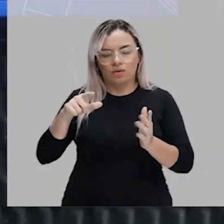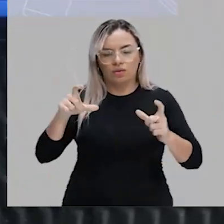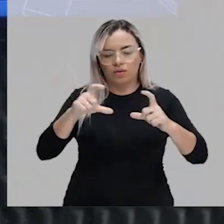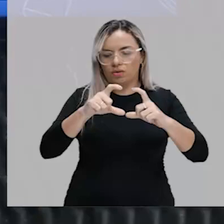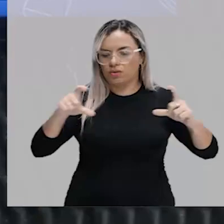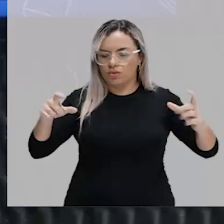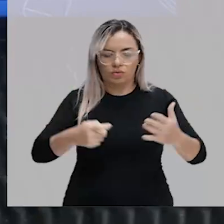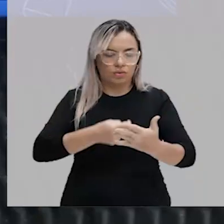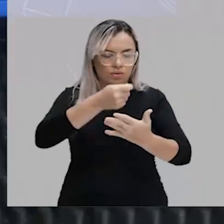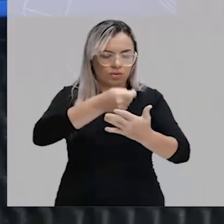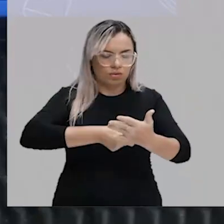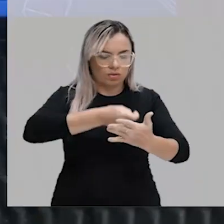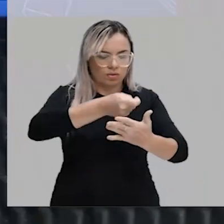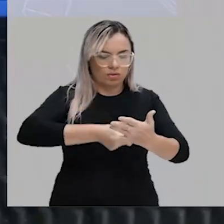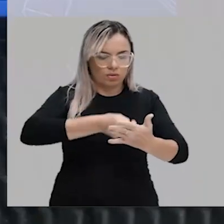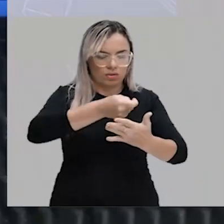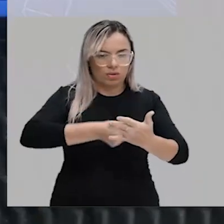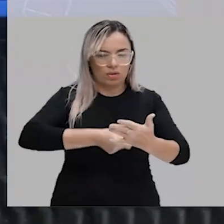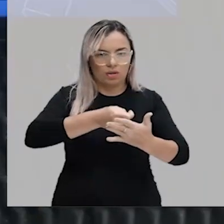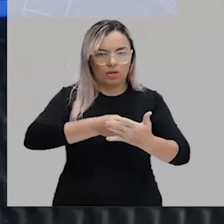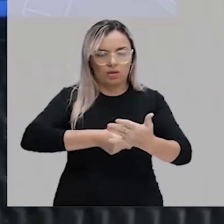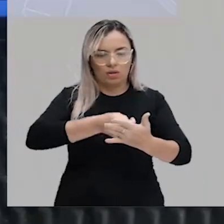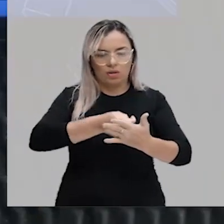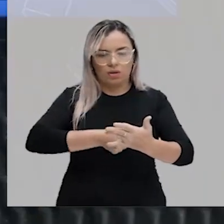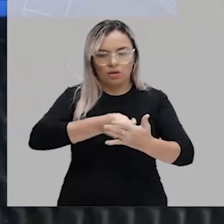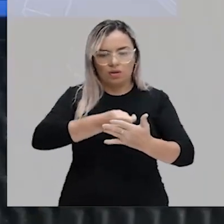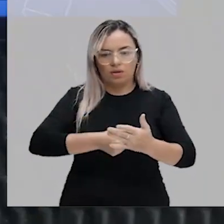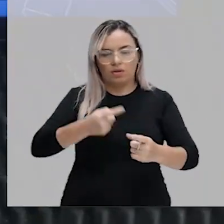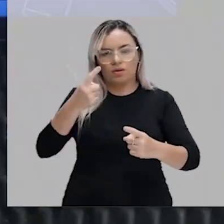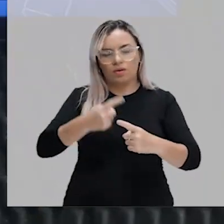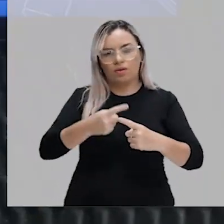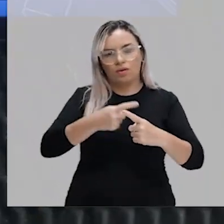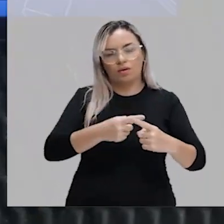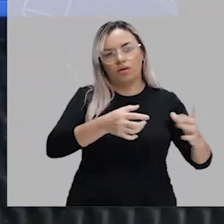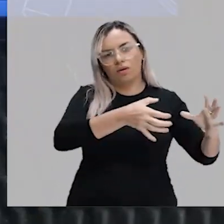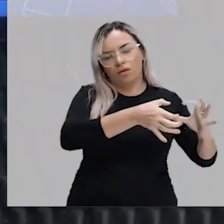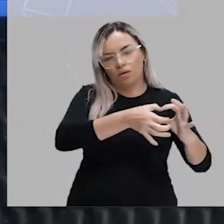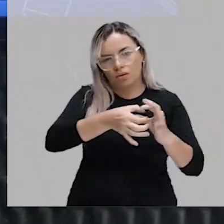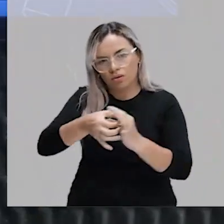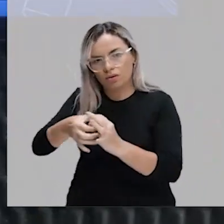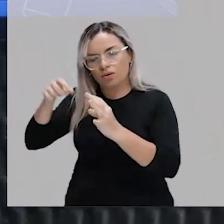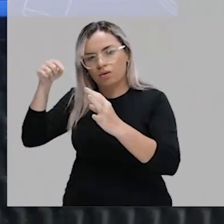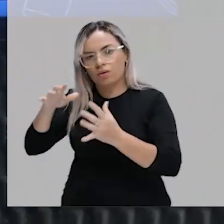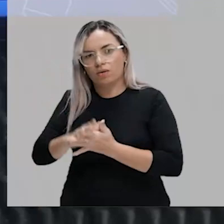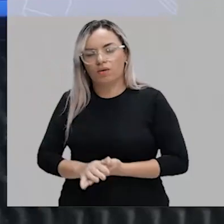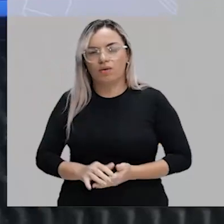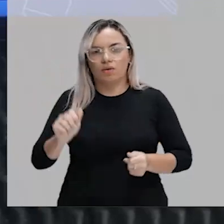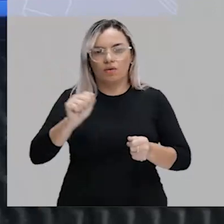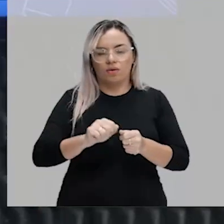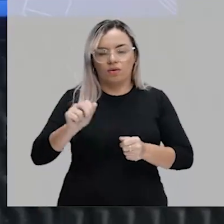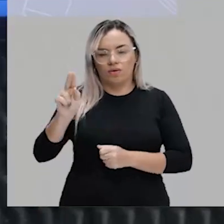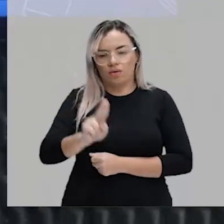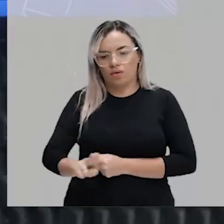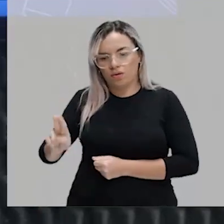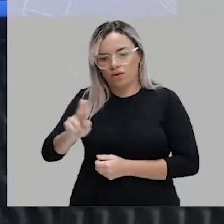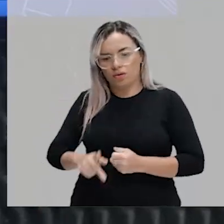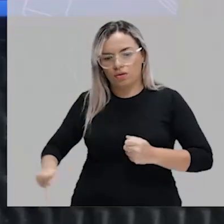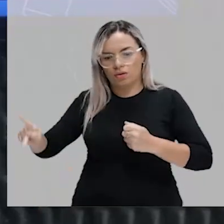identificá-los no texto, tá? Porque há uma coerência quando você faz uso dos